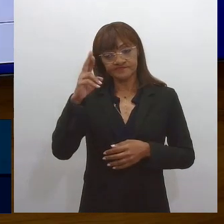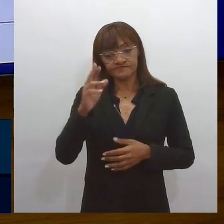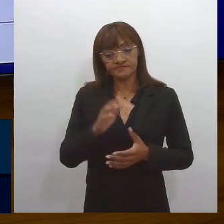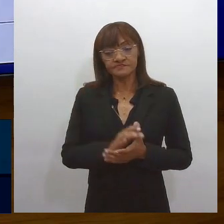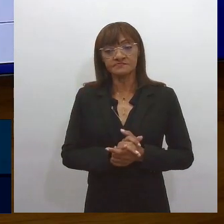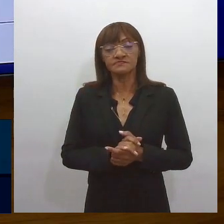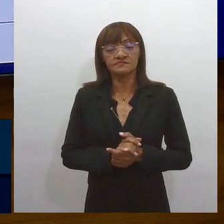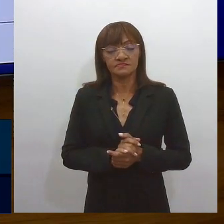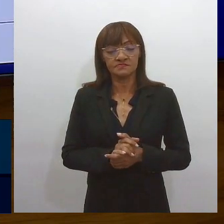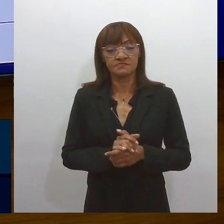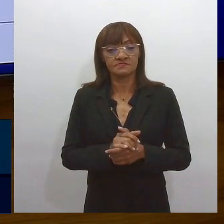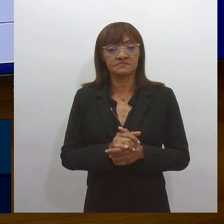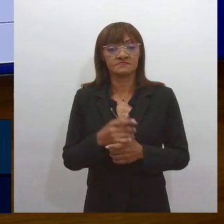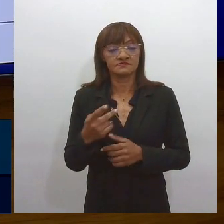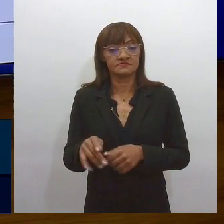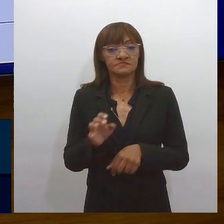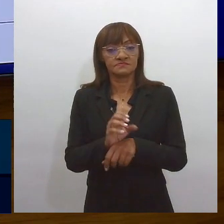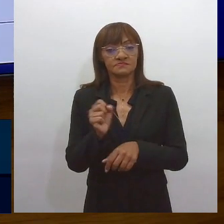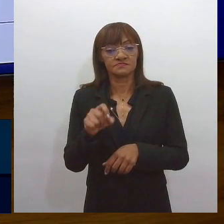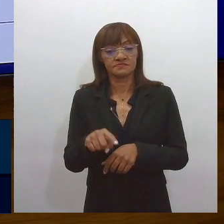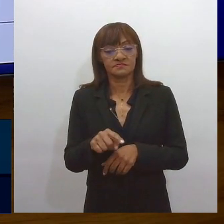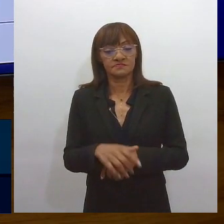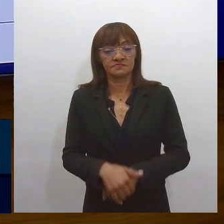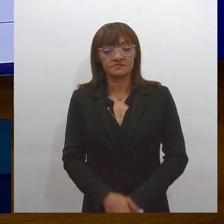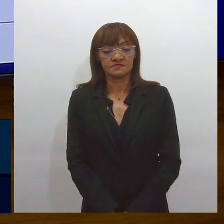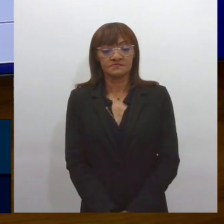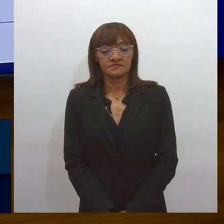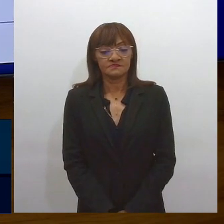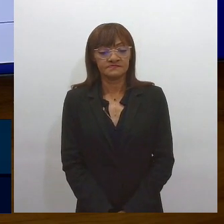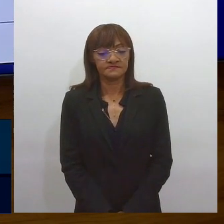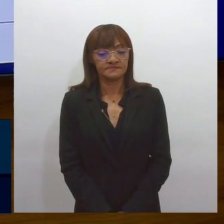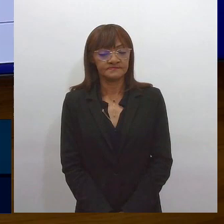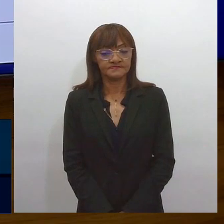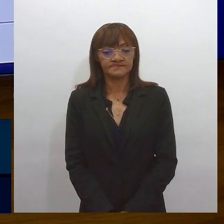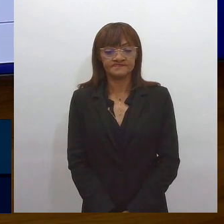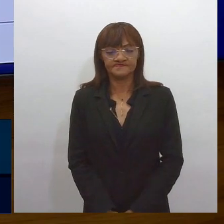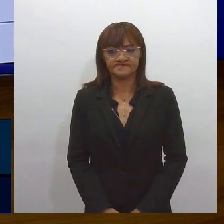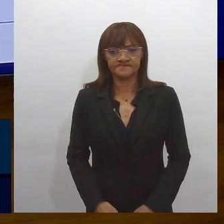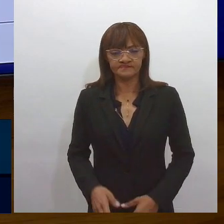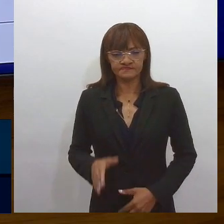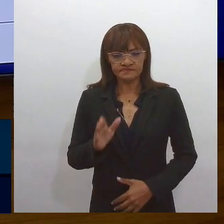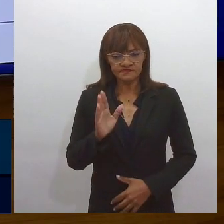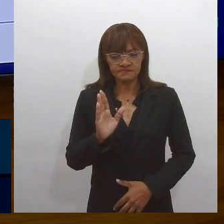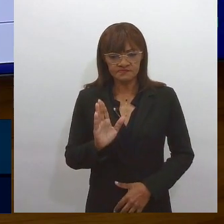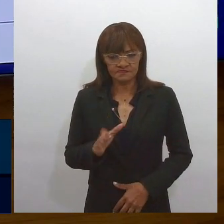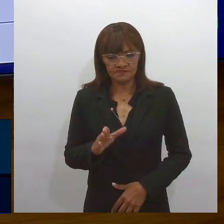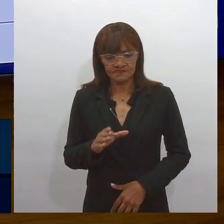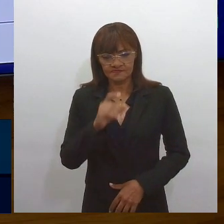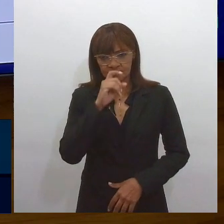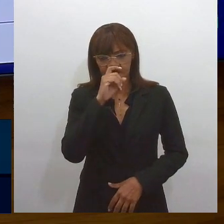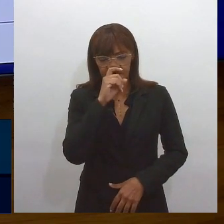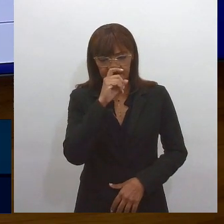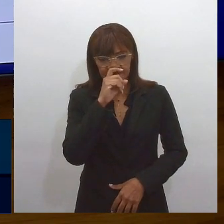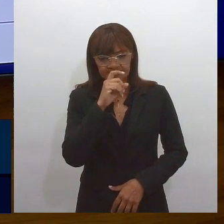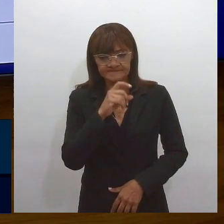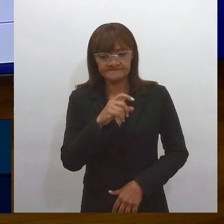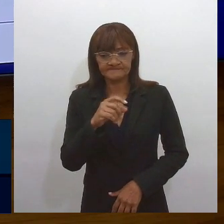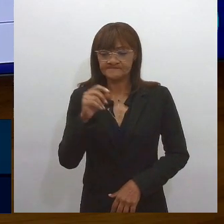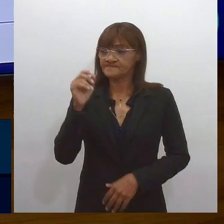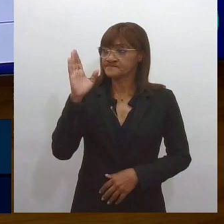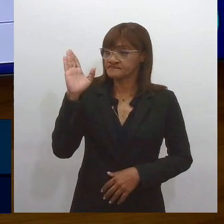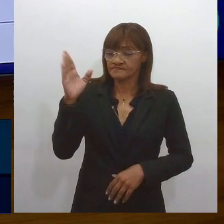Sergipe bom falando um pouquinho aí da malha rodoviária que é o que nos interessa o denit tem hoje 60.000 km